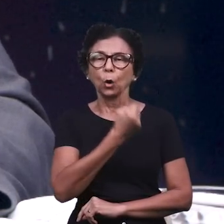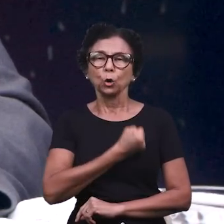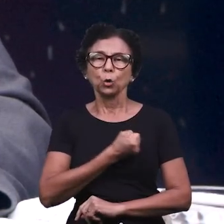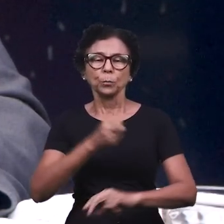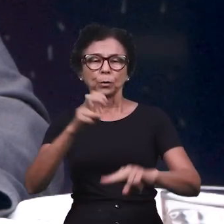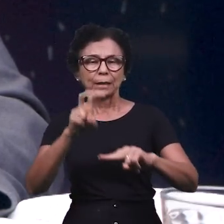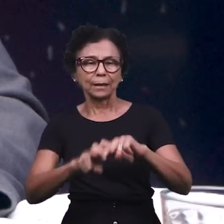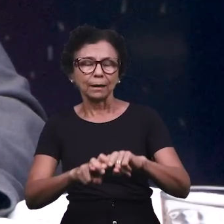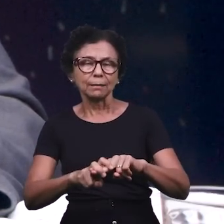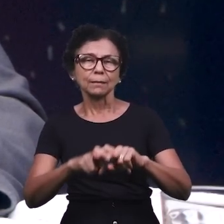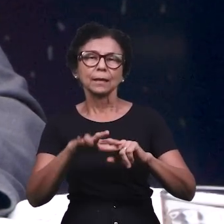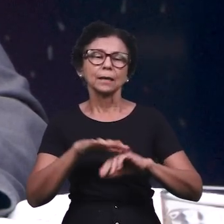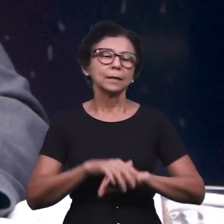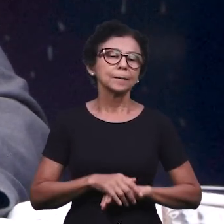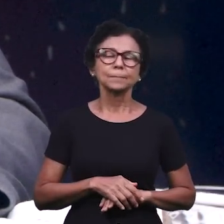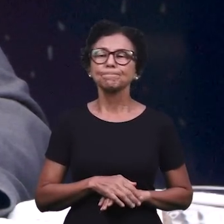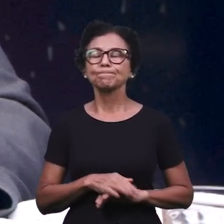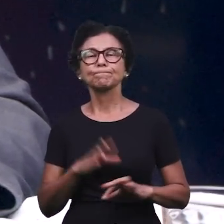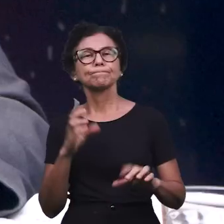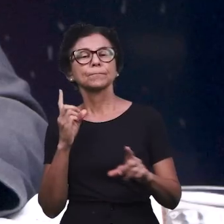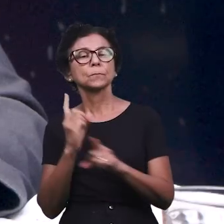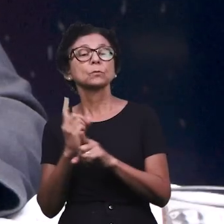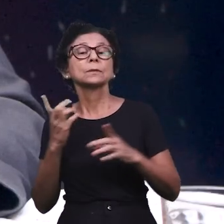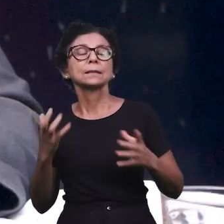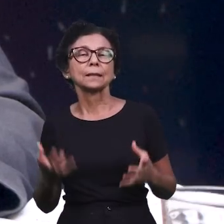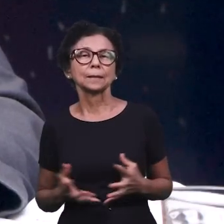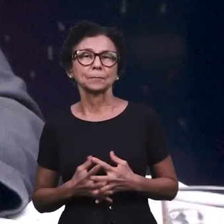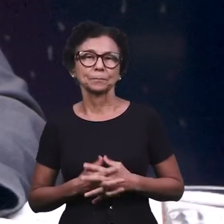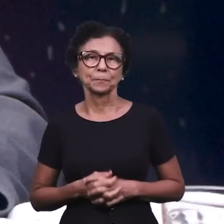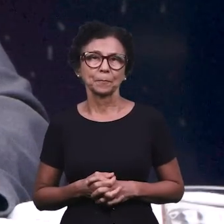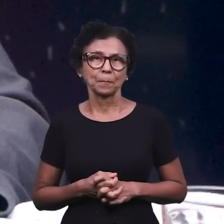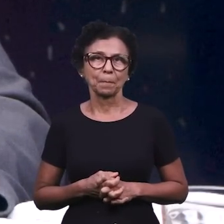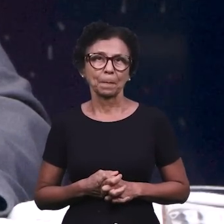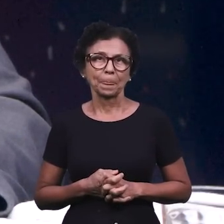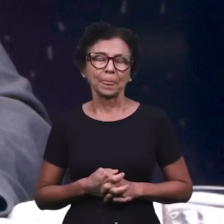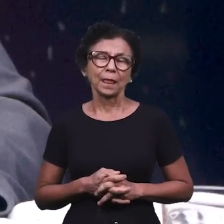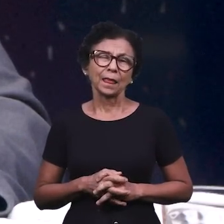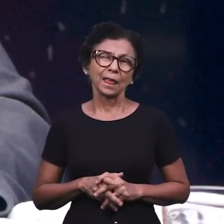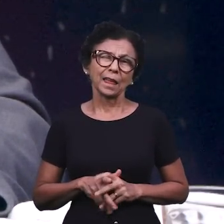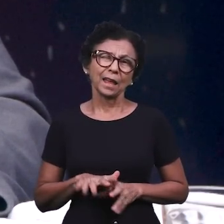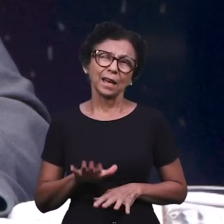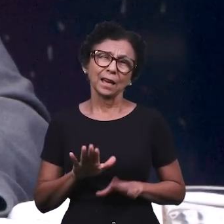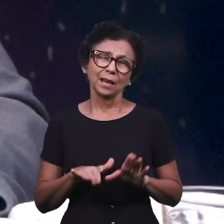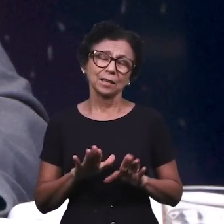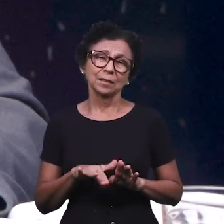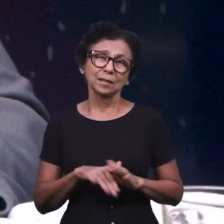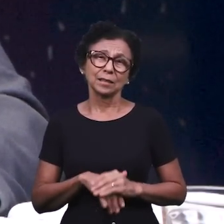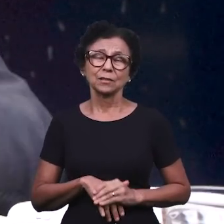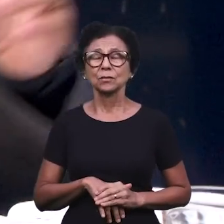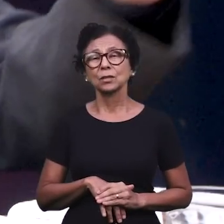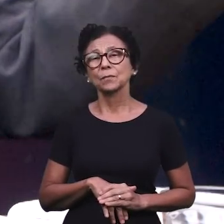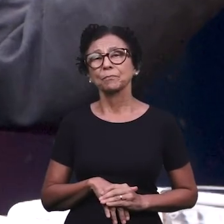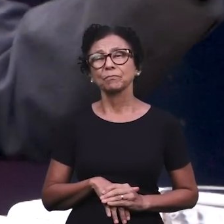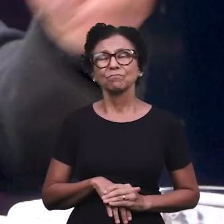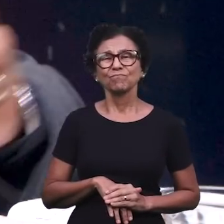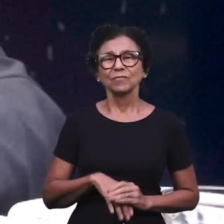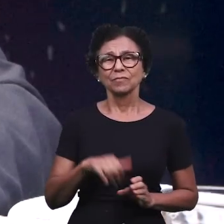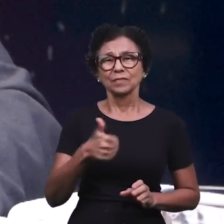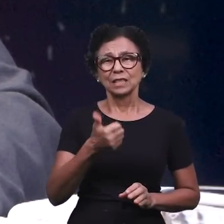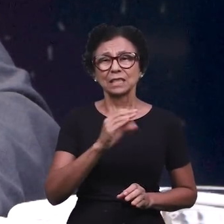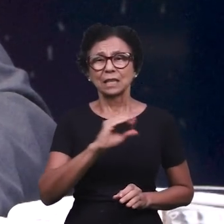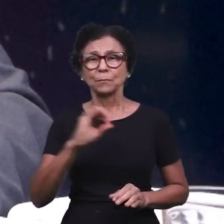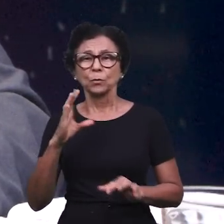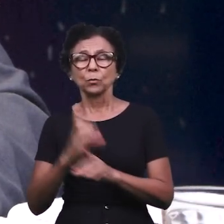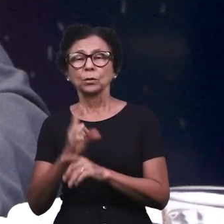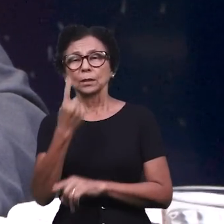tal, aí você vai achar. Isso aí é a probabilidade de você achar 1 em 100 mil. Se você mudar